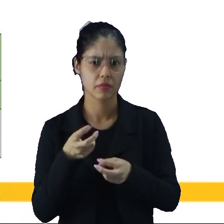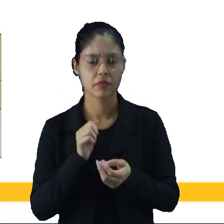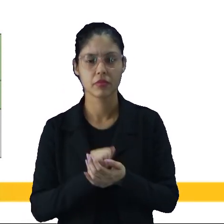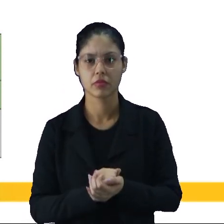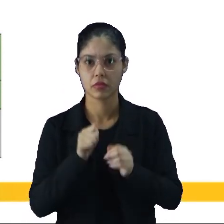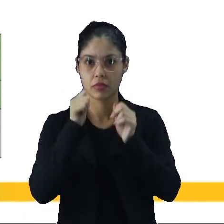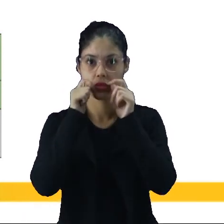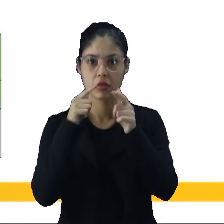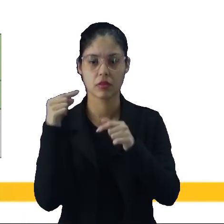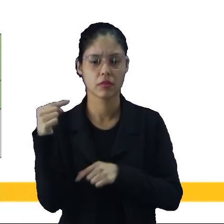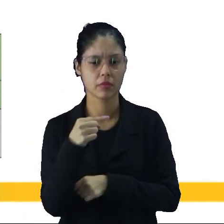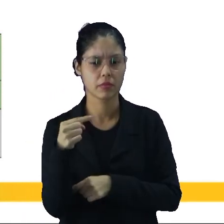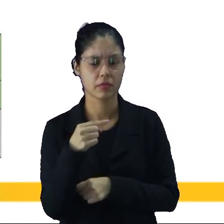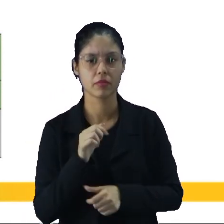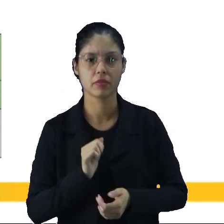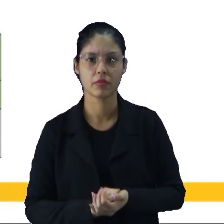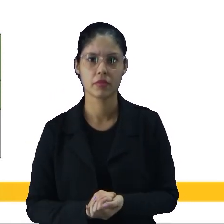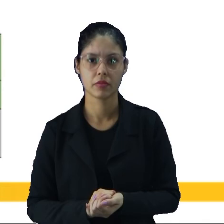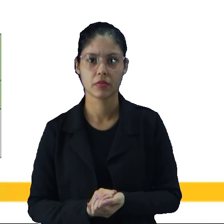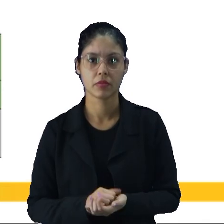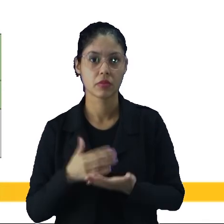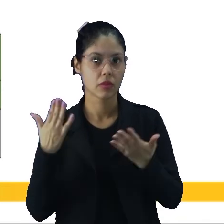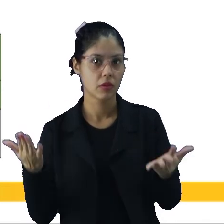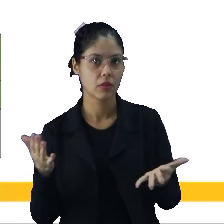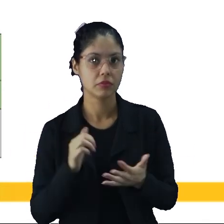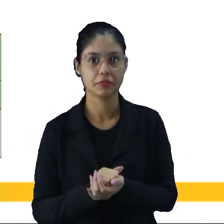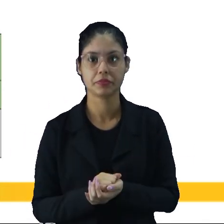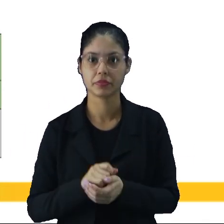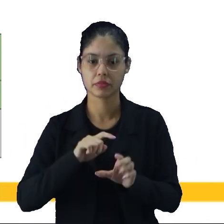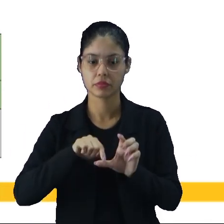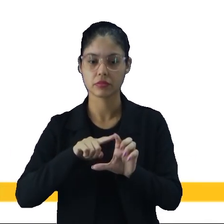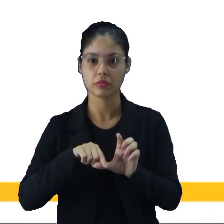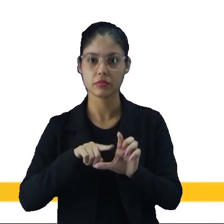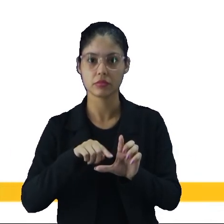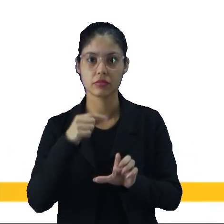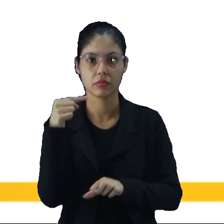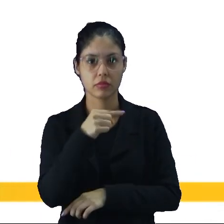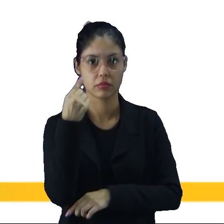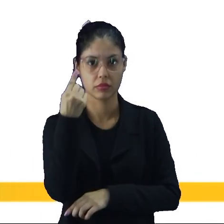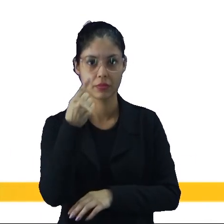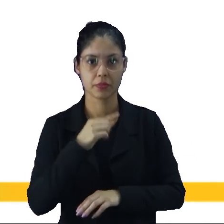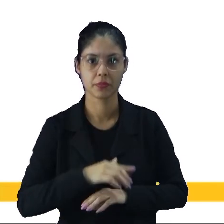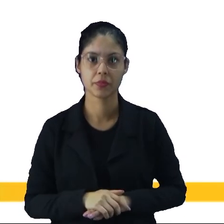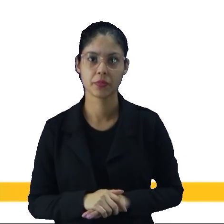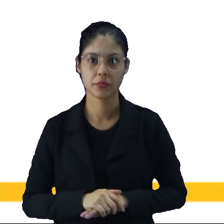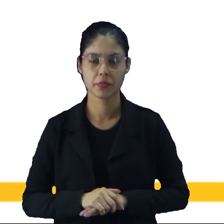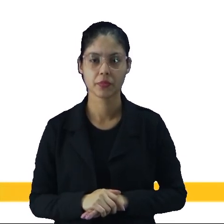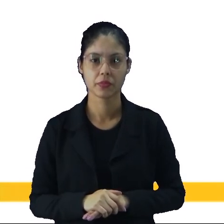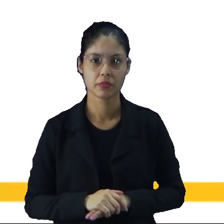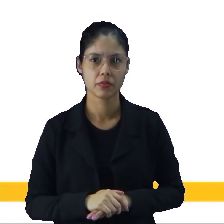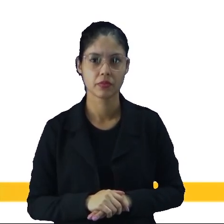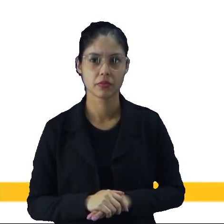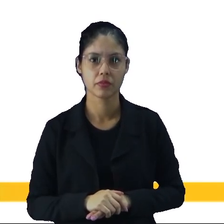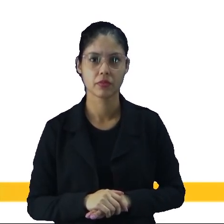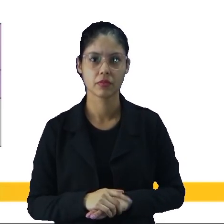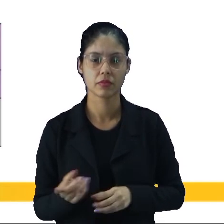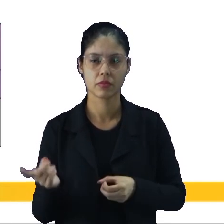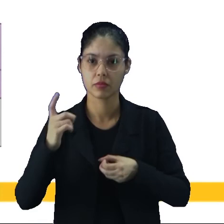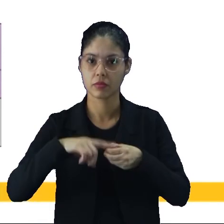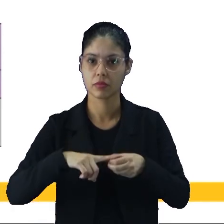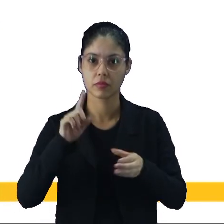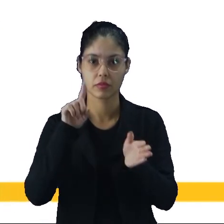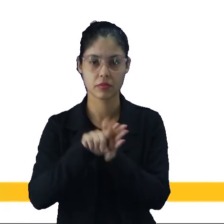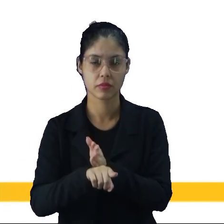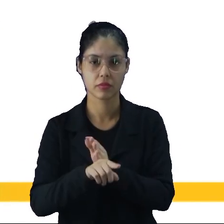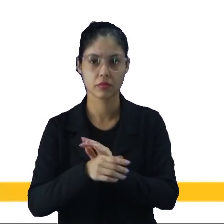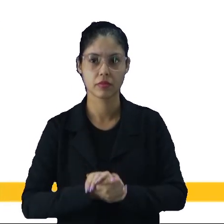menos aqui está um pouquinho apagado, tá? Então, o seno de 3π sobre 2 é menos 1. Vamos voltar para a